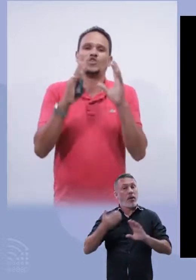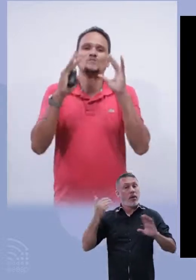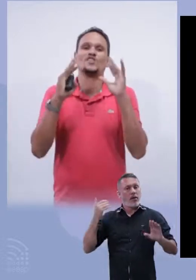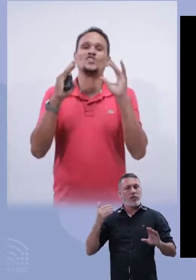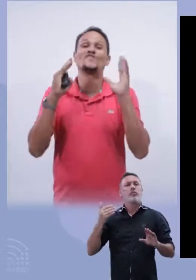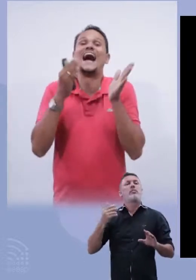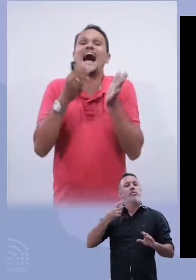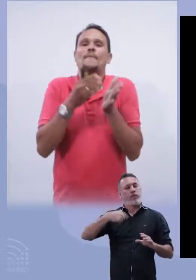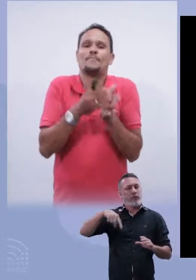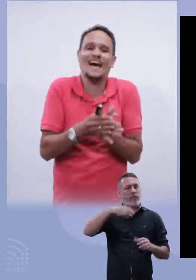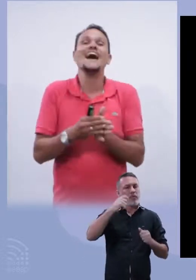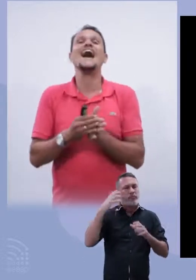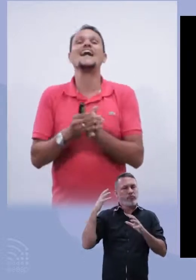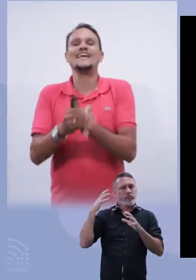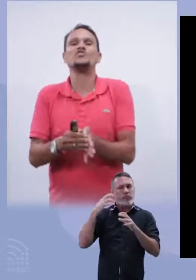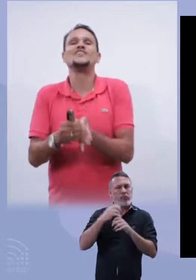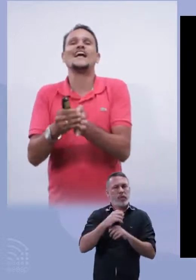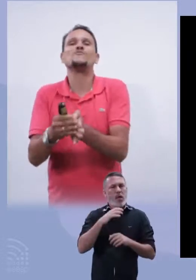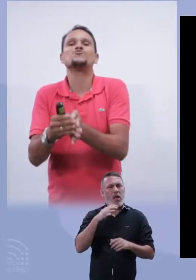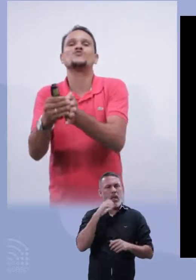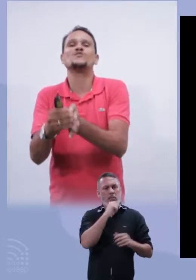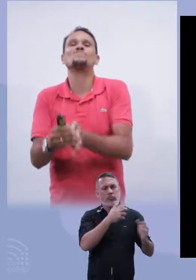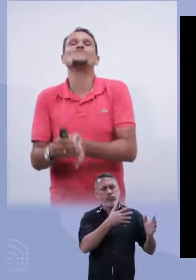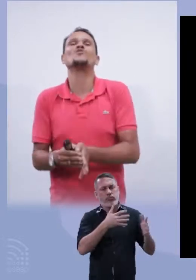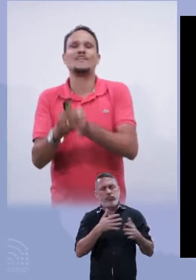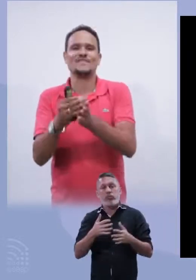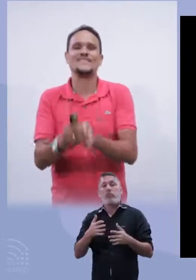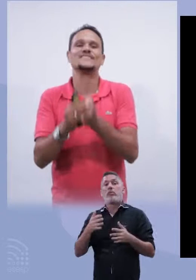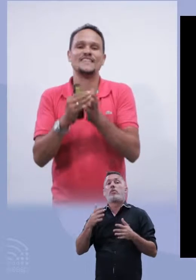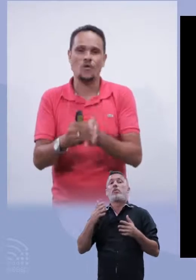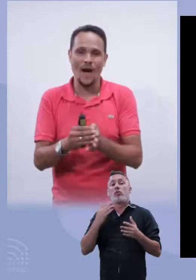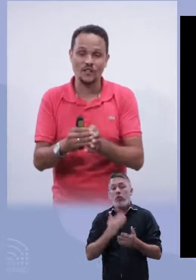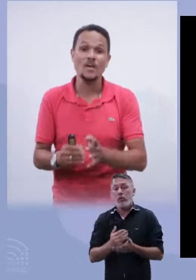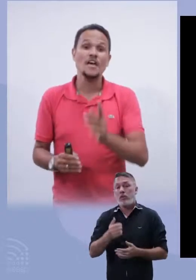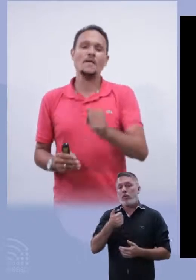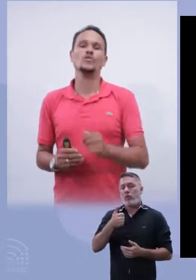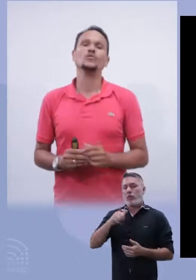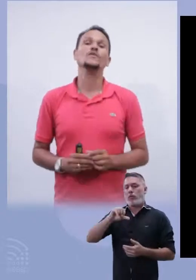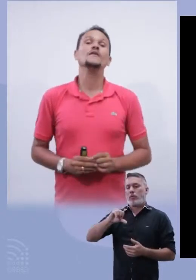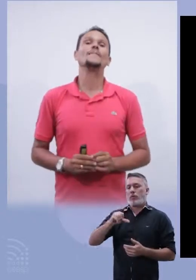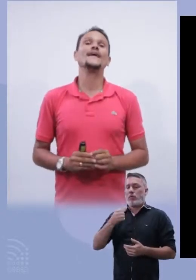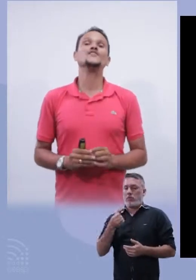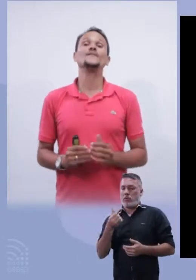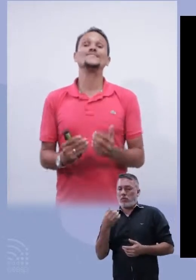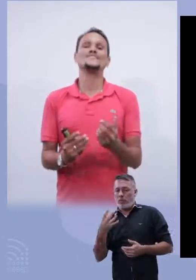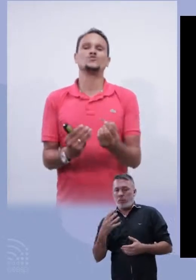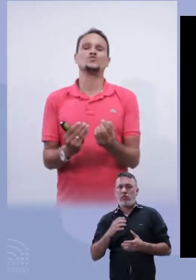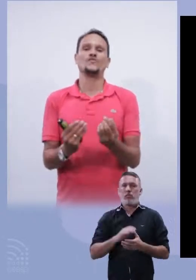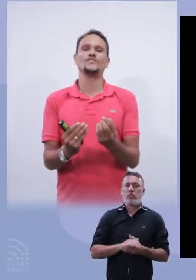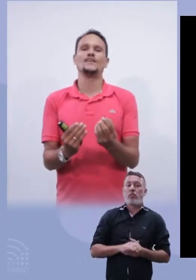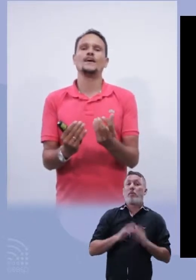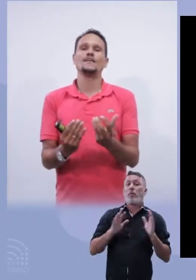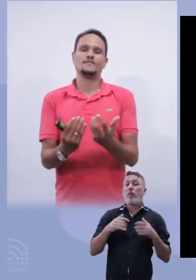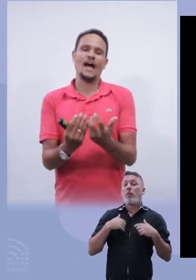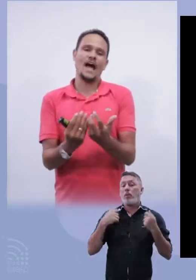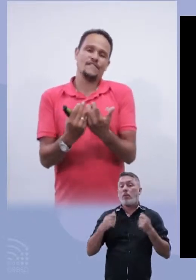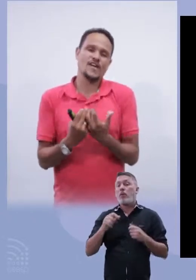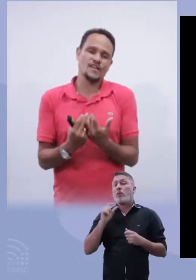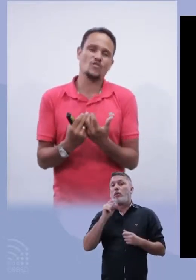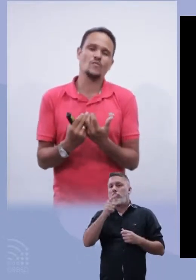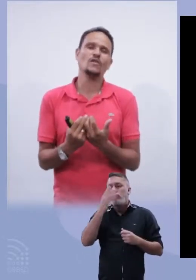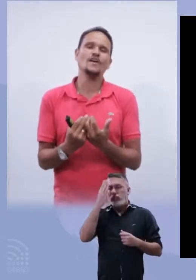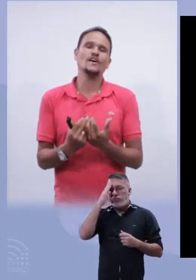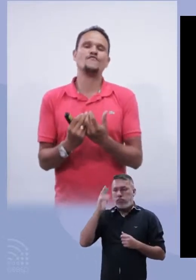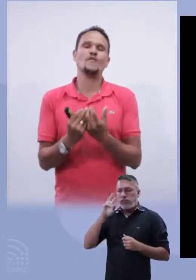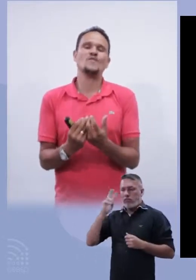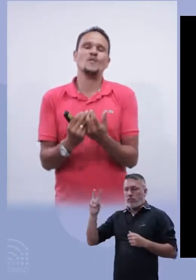uma retrospectiva rápida até nós chegarmos no ano de 1964. Meu aluno, para isso eu preciso que você venha